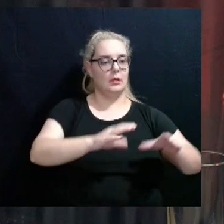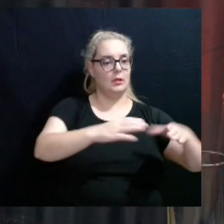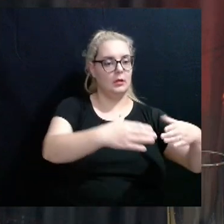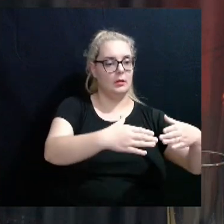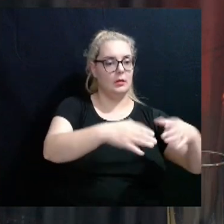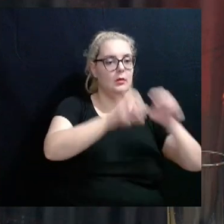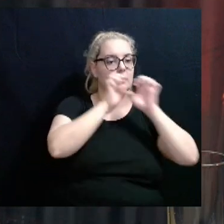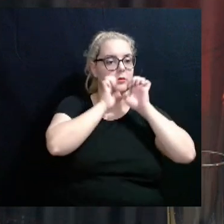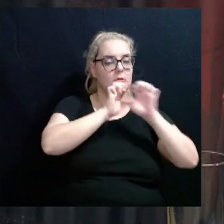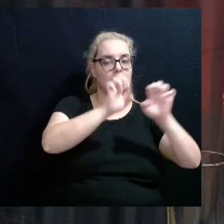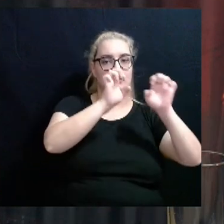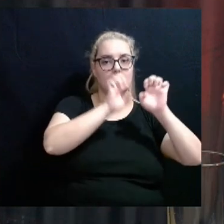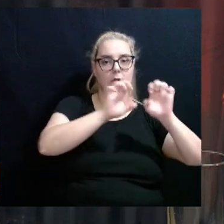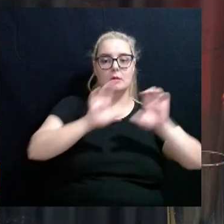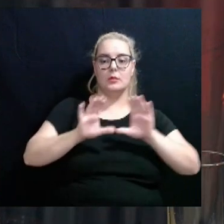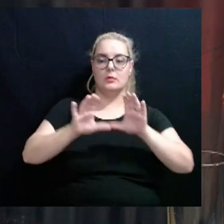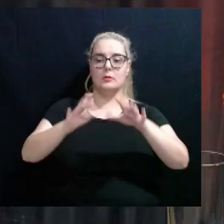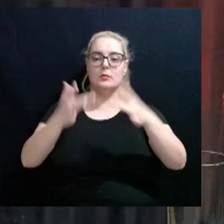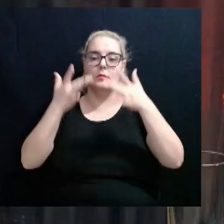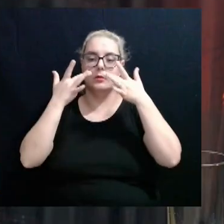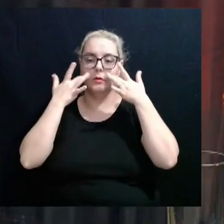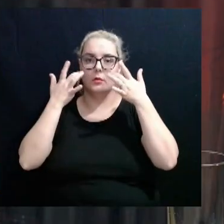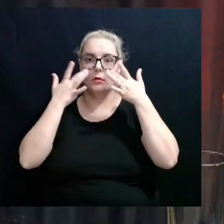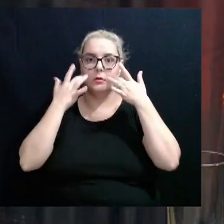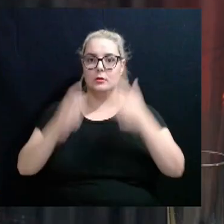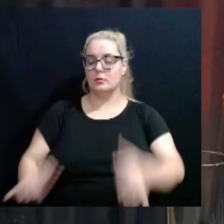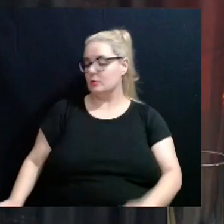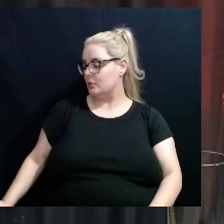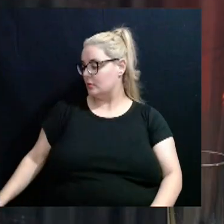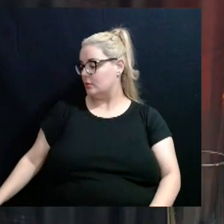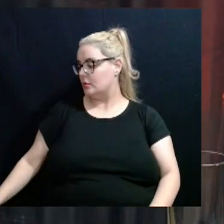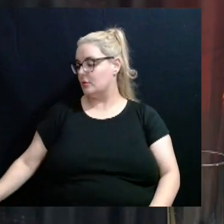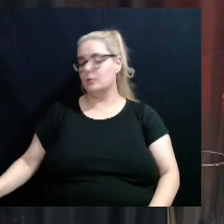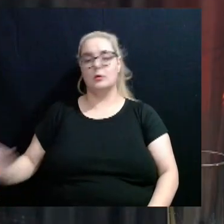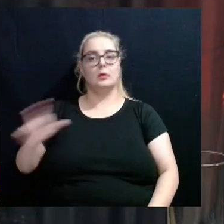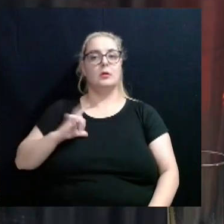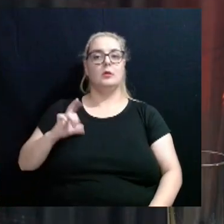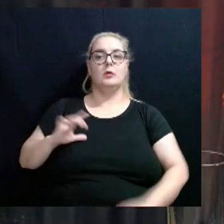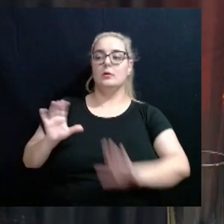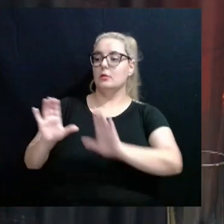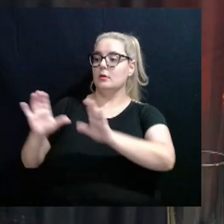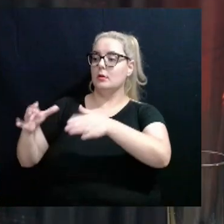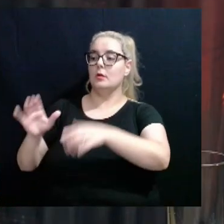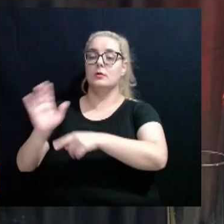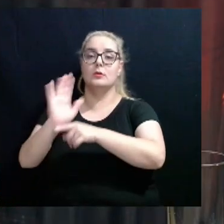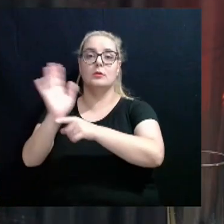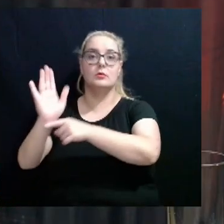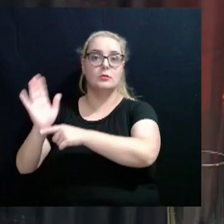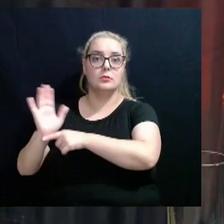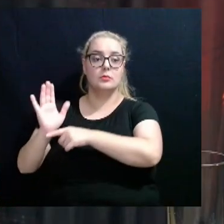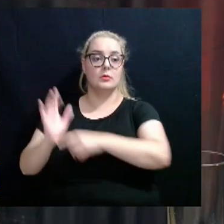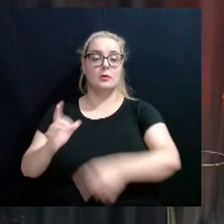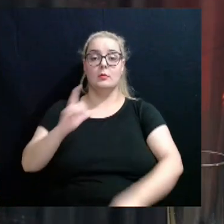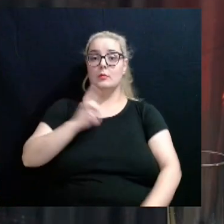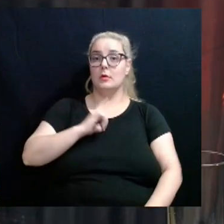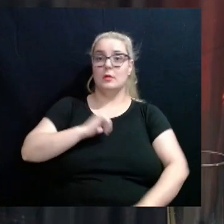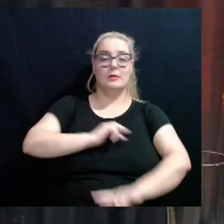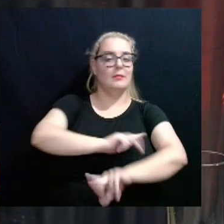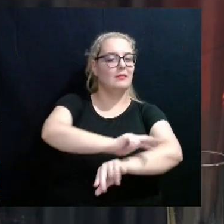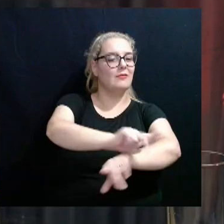plataforma do teatro, você tem a plataforma do cinema, você tem